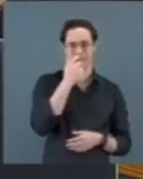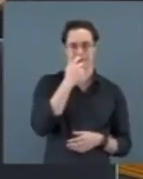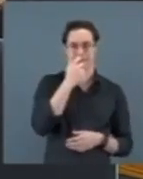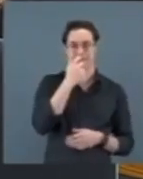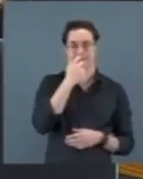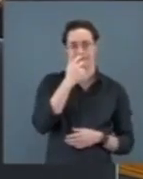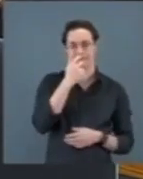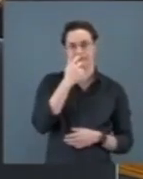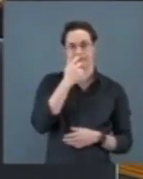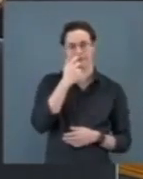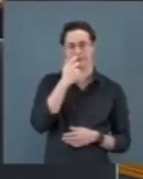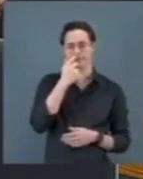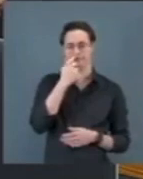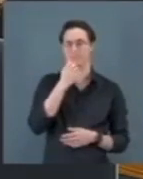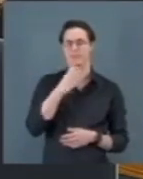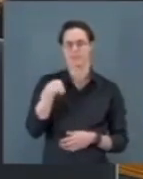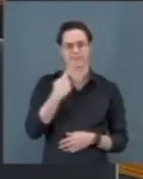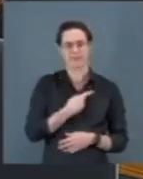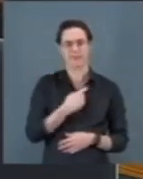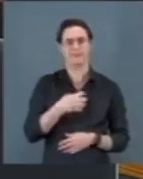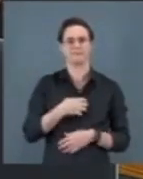que nos honra muito,